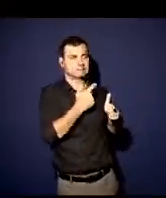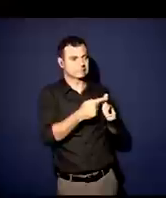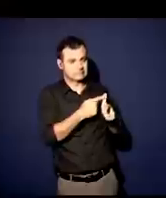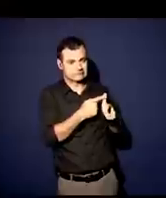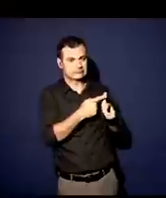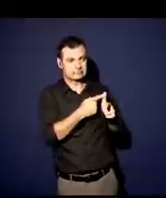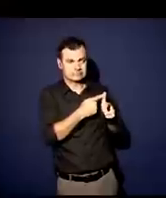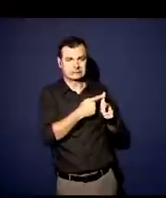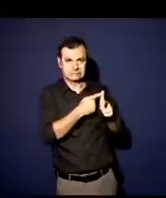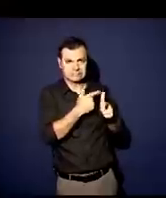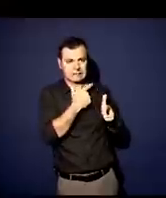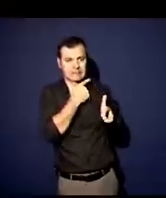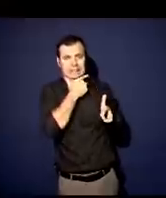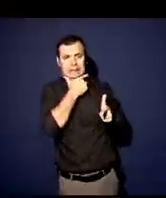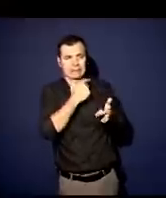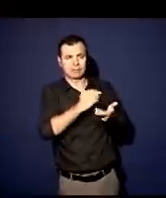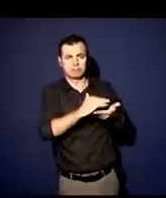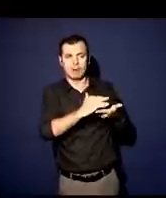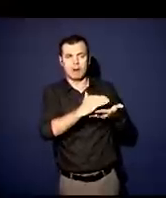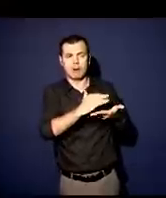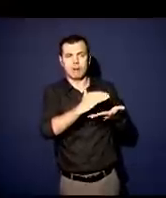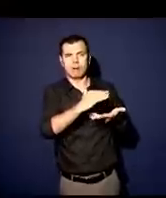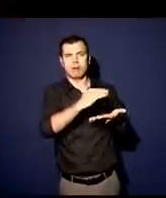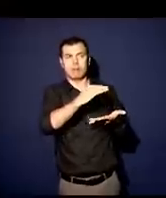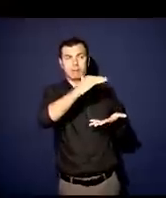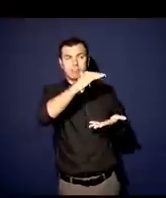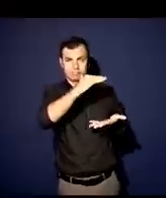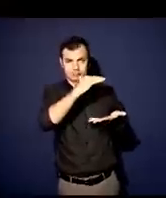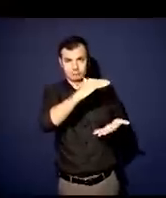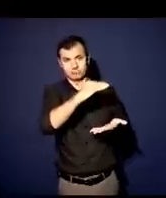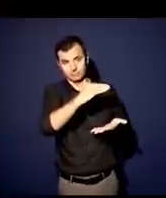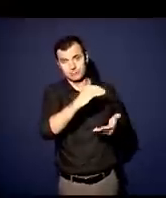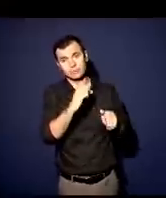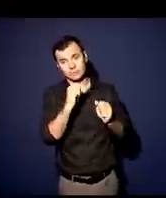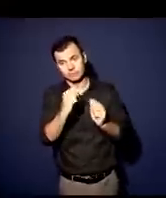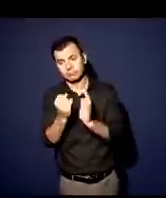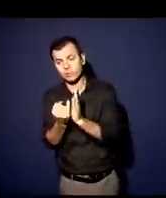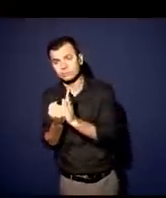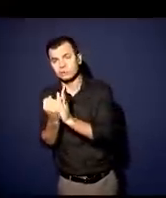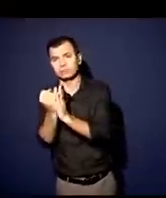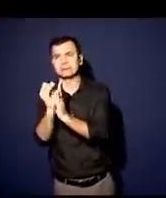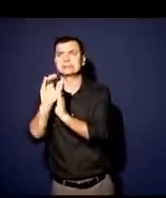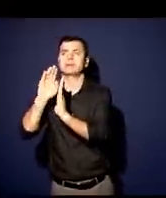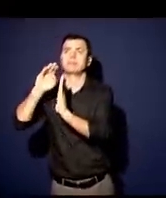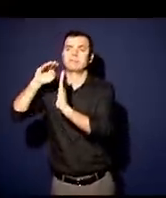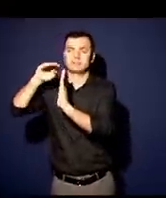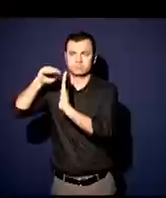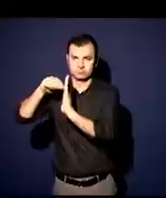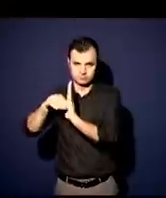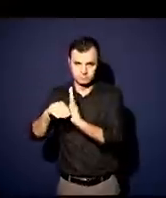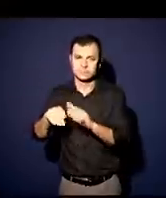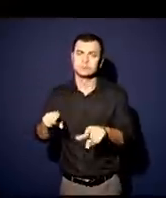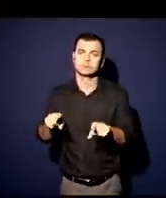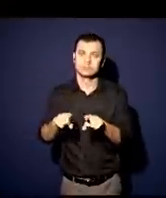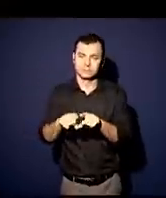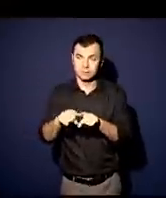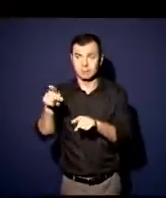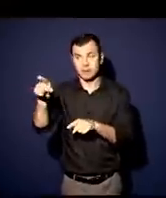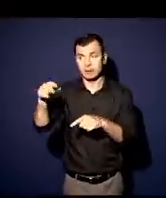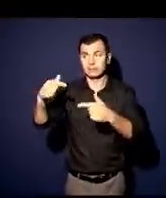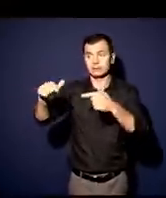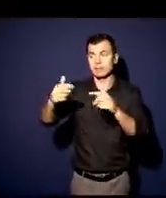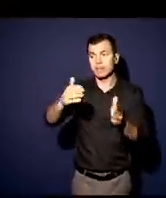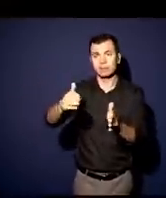altas que elas são, no meu entender, deflacionárias e são também inimigas da